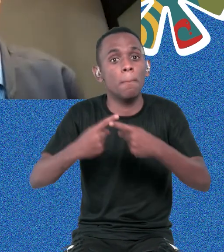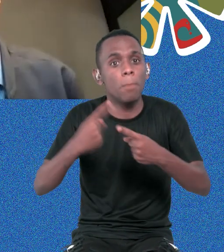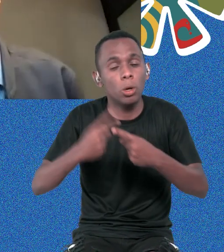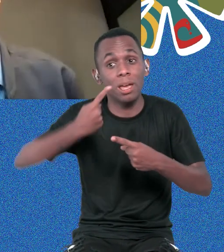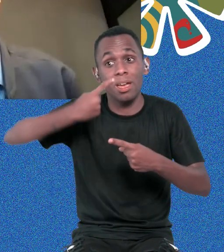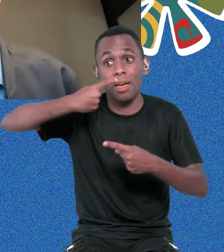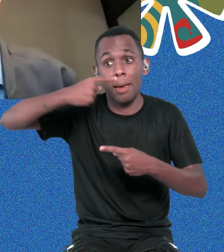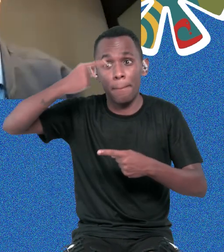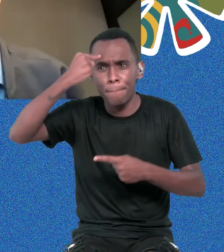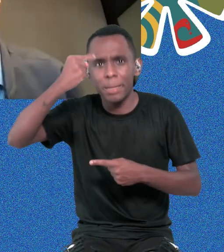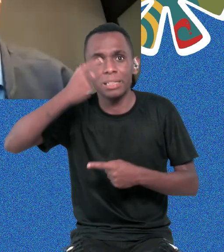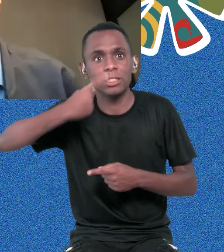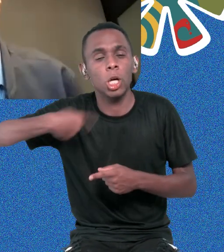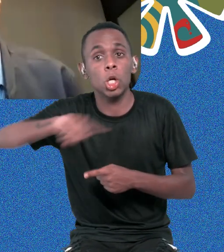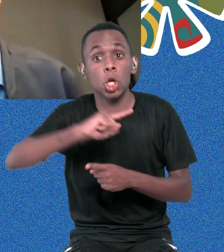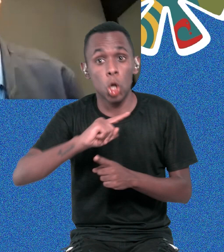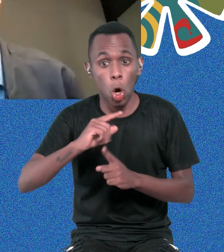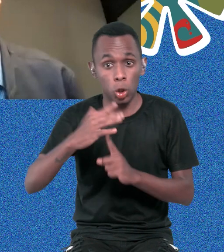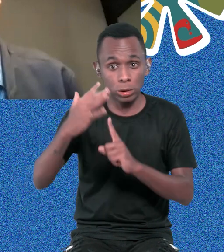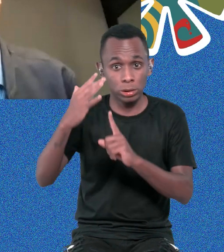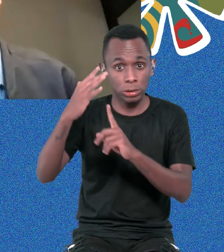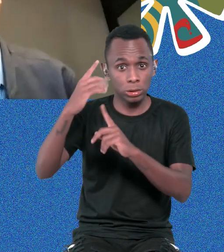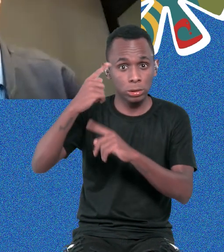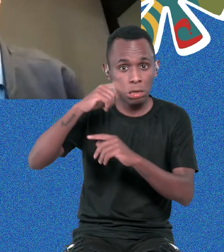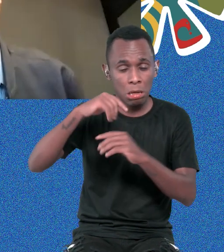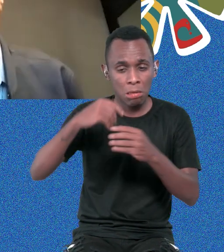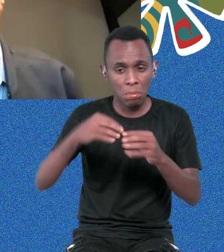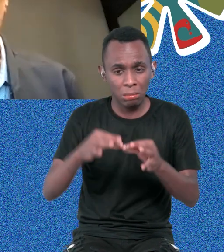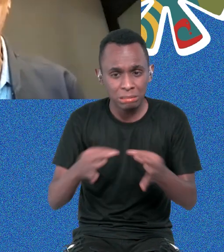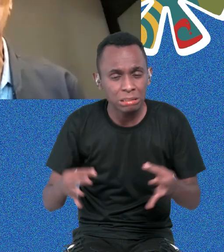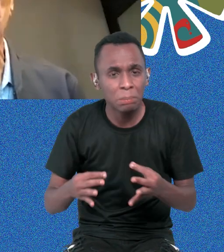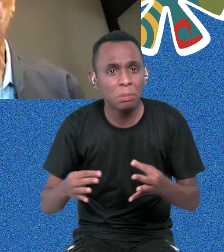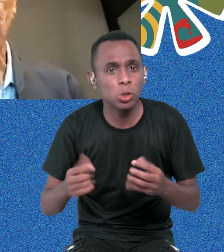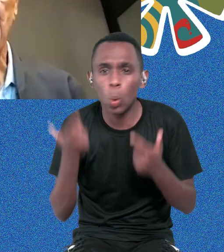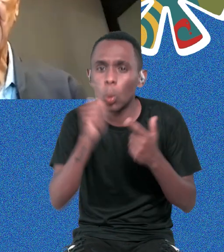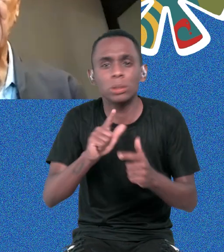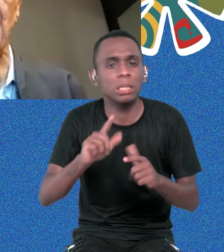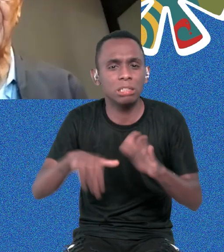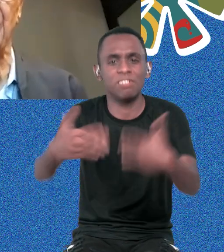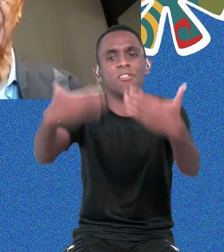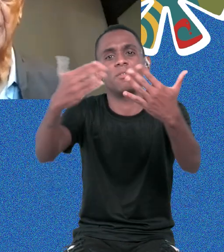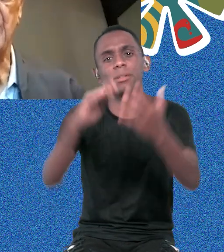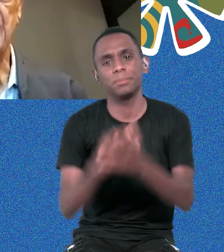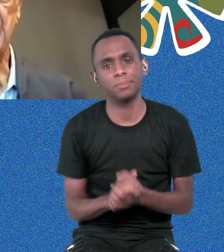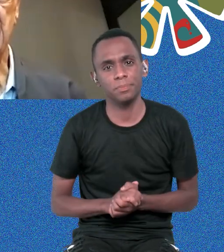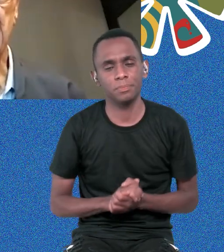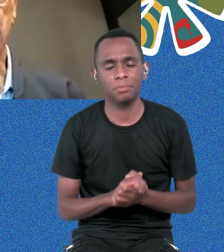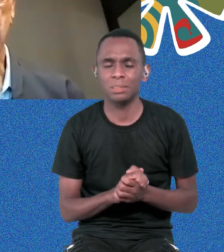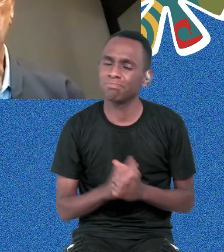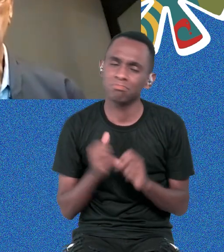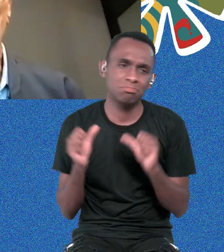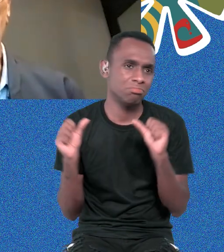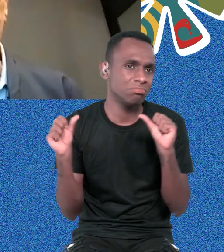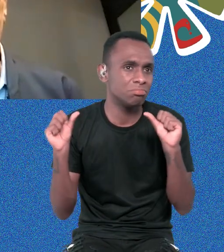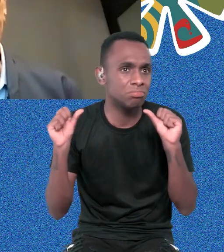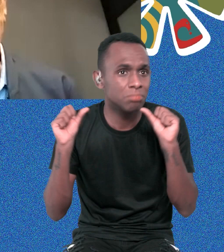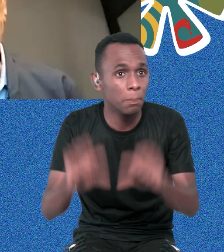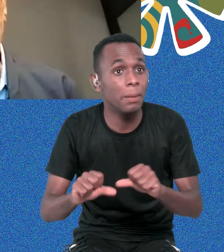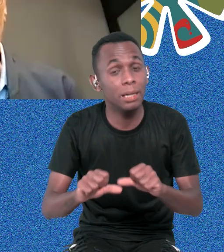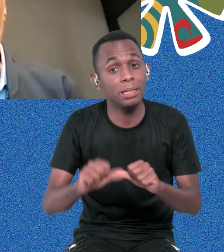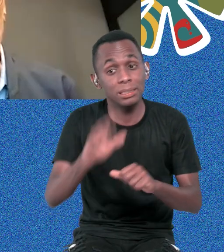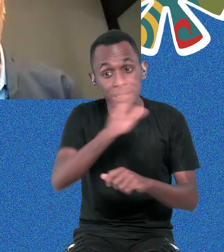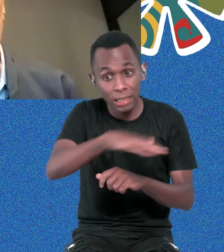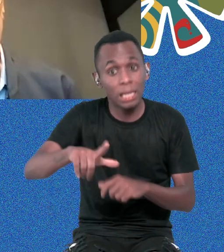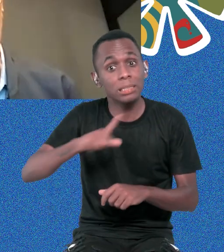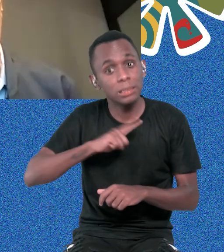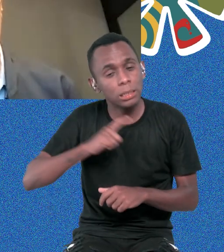porque pensam que nós, coloca em plural, somos bárbaros. Isto é terrível. Essas crianças